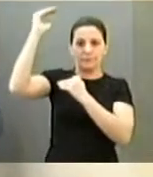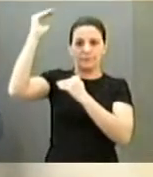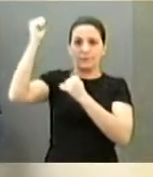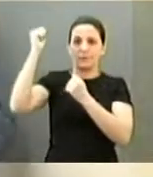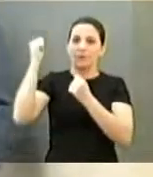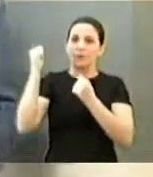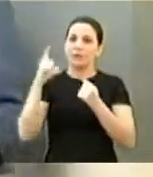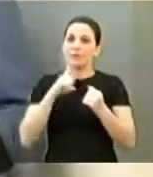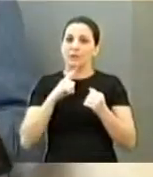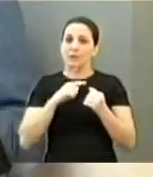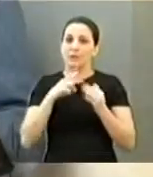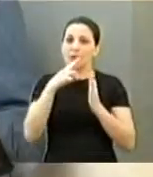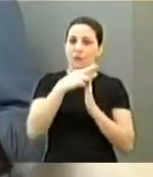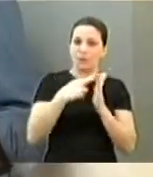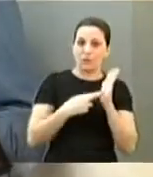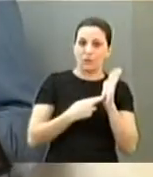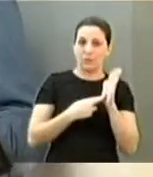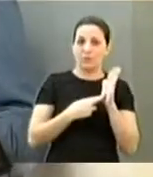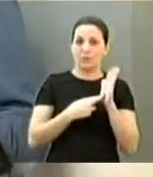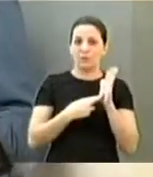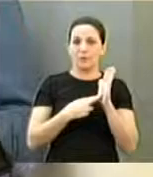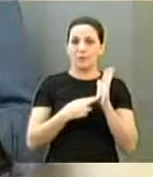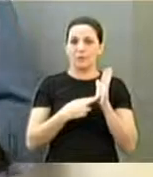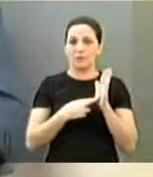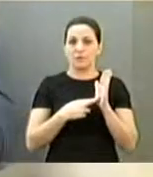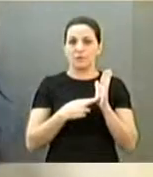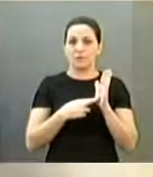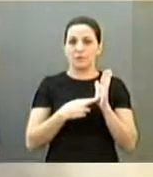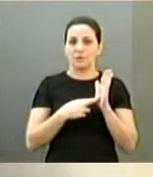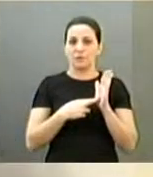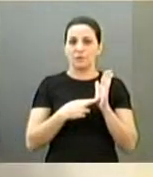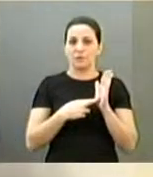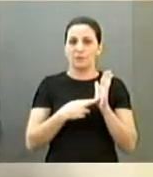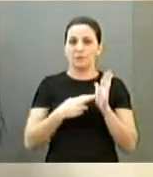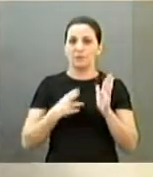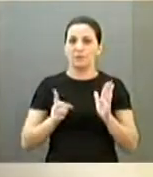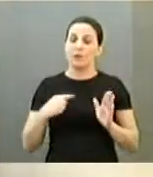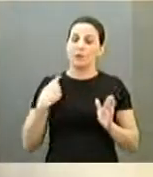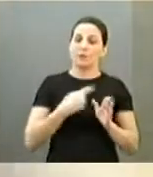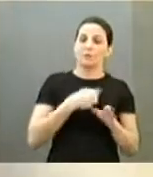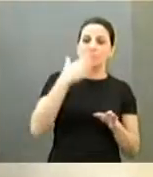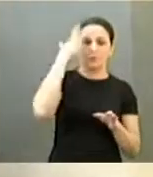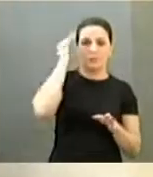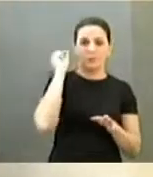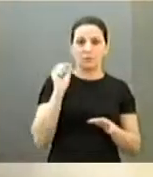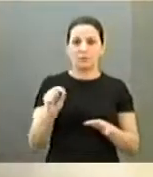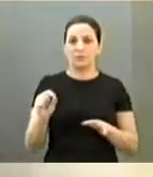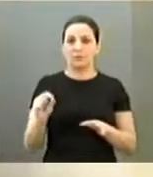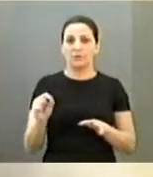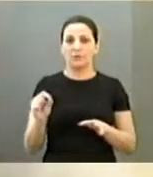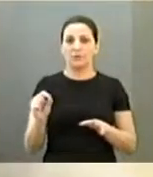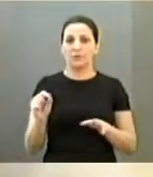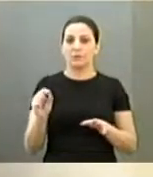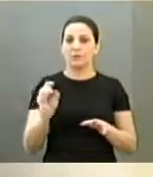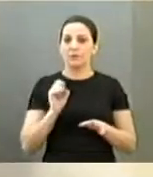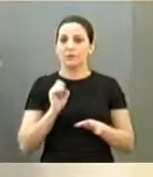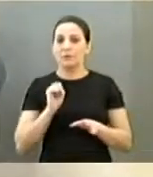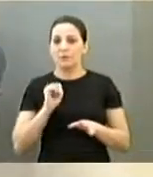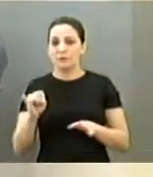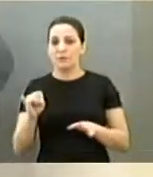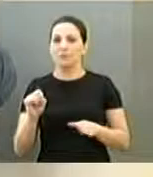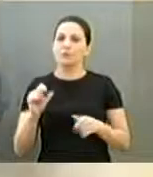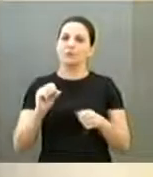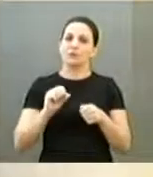ordens. Mais um minuto. Muito obrigado, presidente. E nós sabemos que se está sendo feito